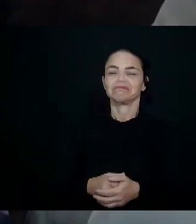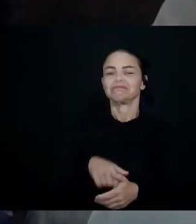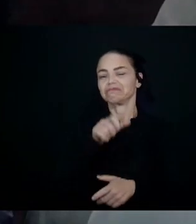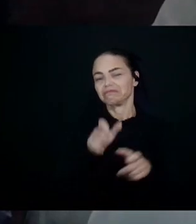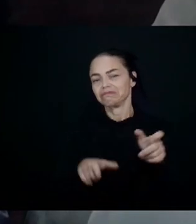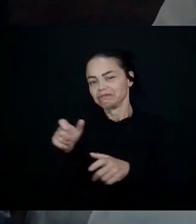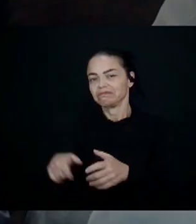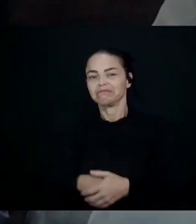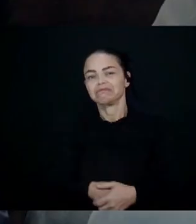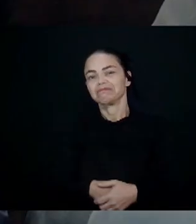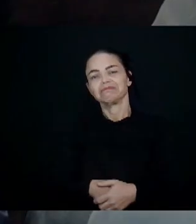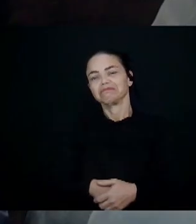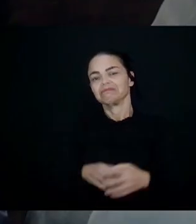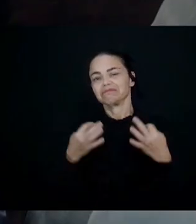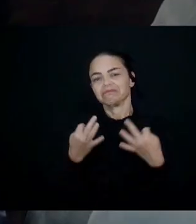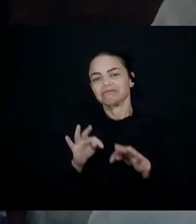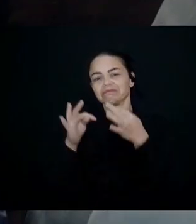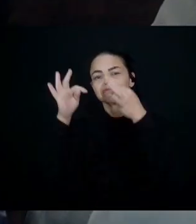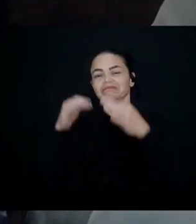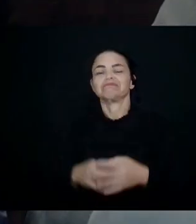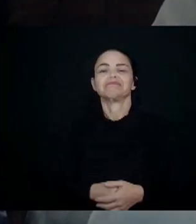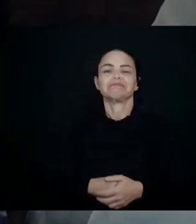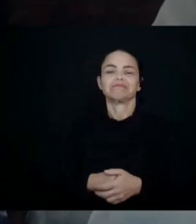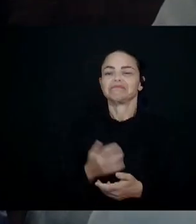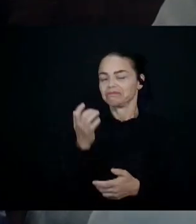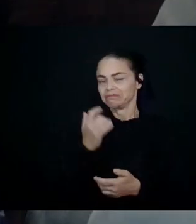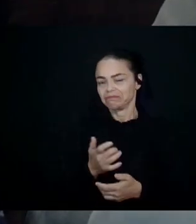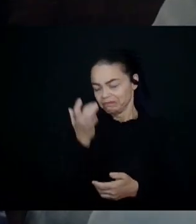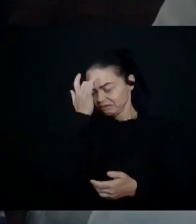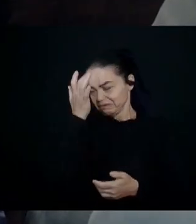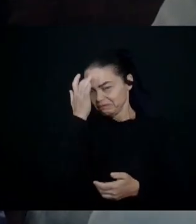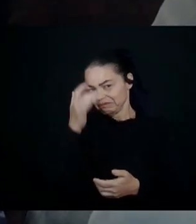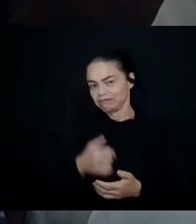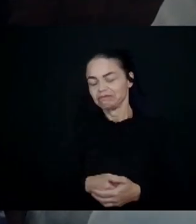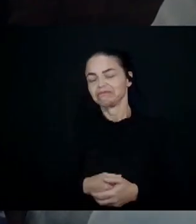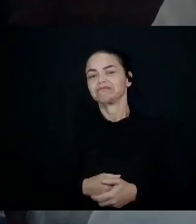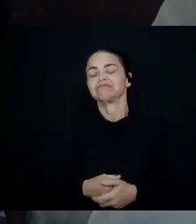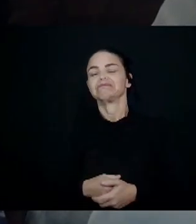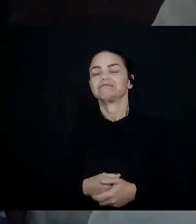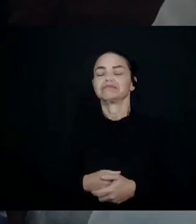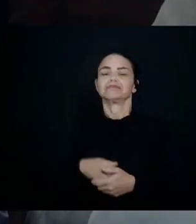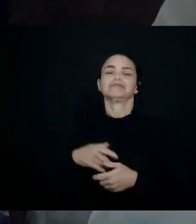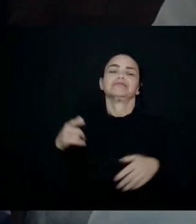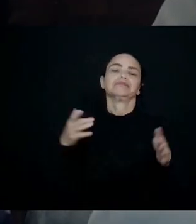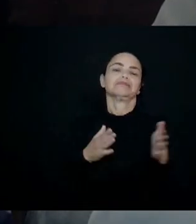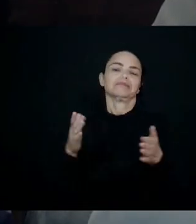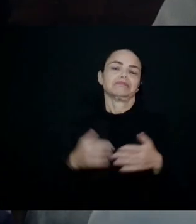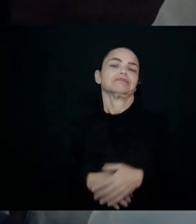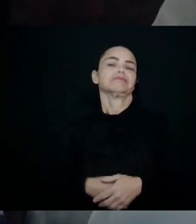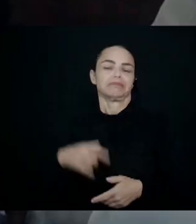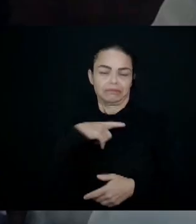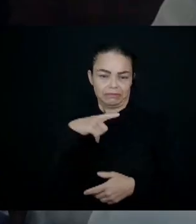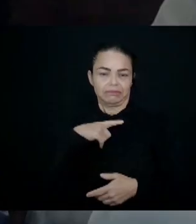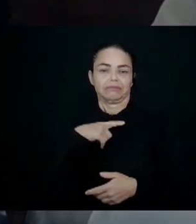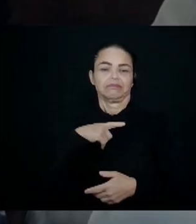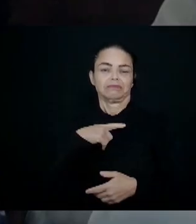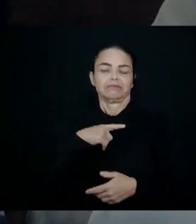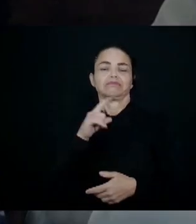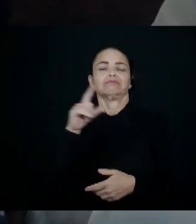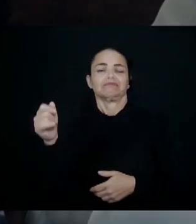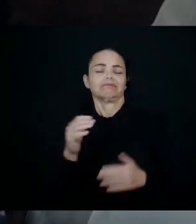a tecnologia está aí só para facilitar isso. Nessa era da tecnologia a gente tem que sair de casa,